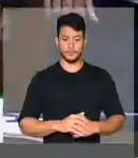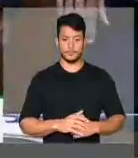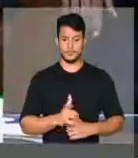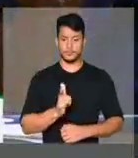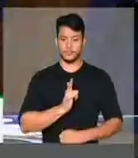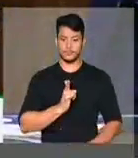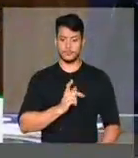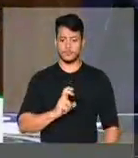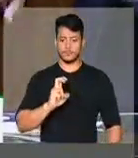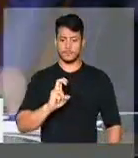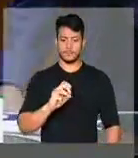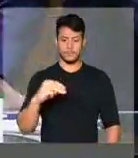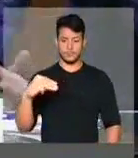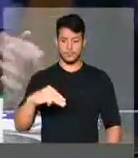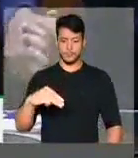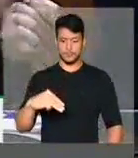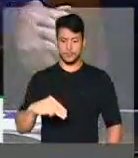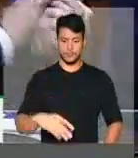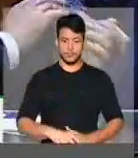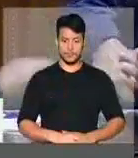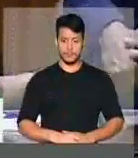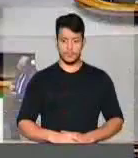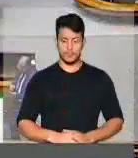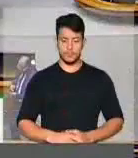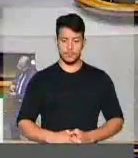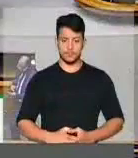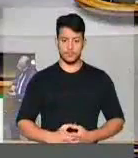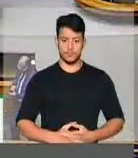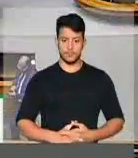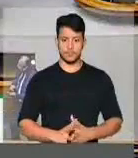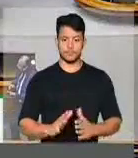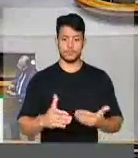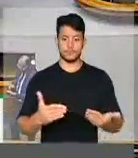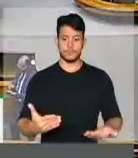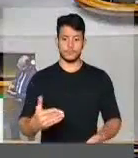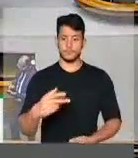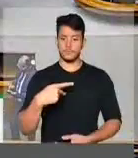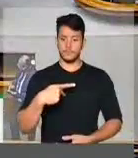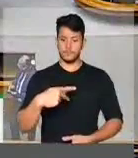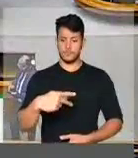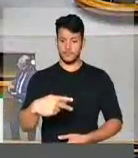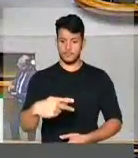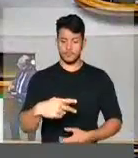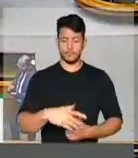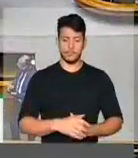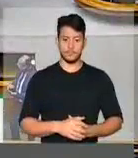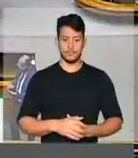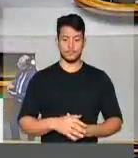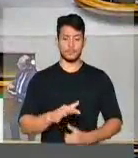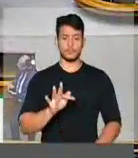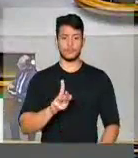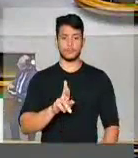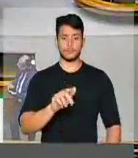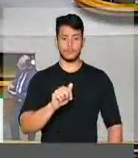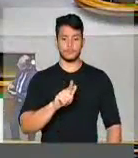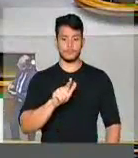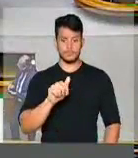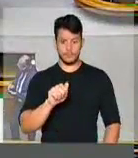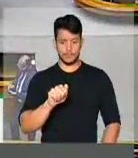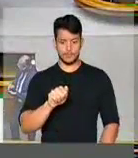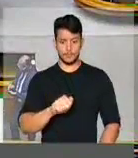A presidência dispõe de 5 minutos na tribuna. Senhor presidente, eminente marechal Alberto Fraga,